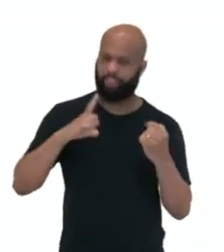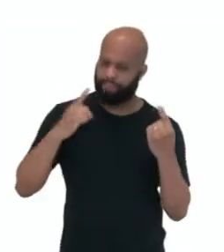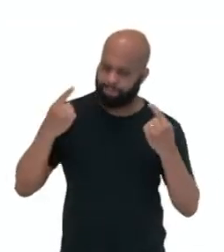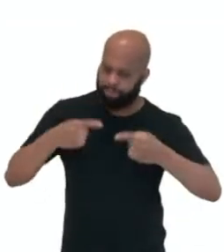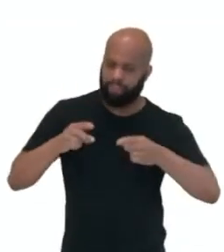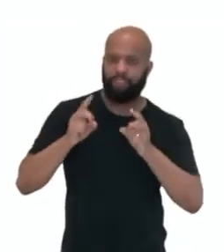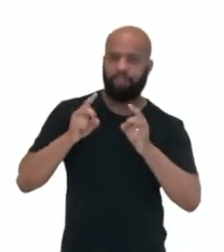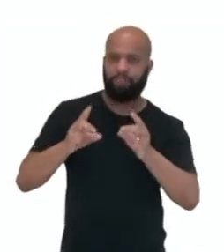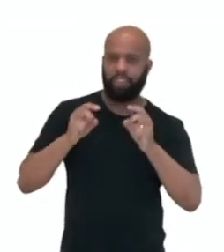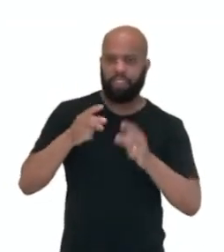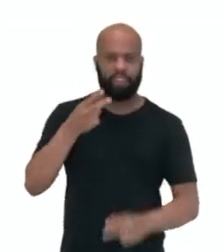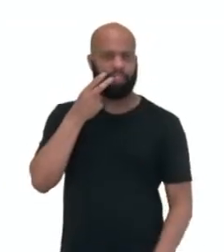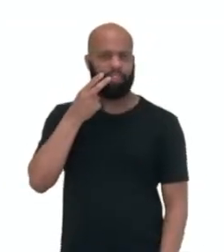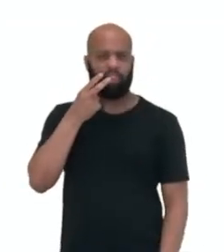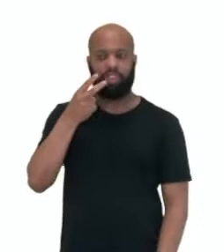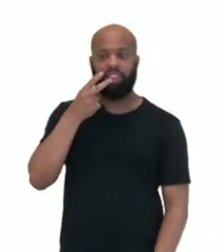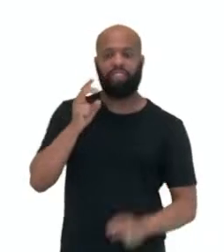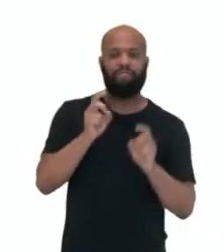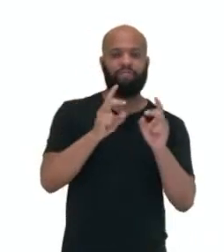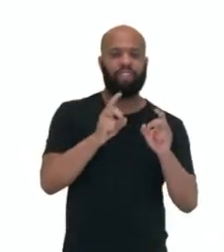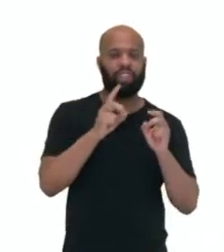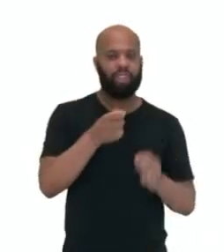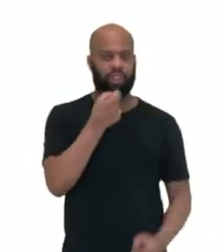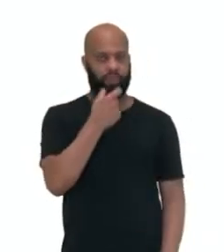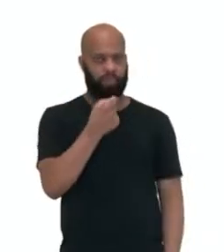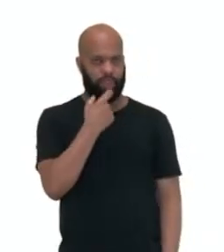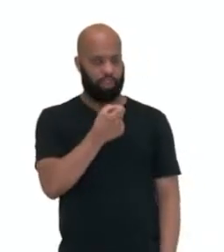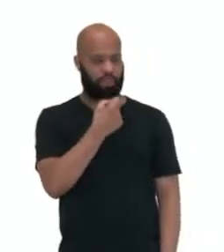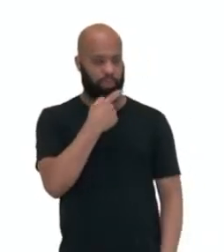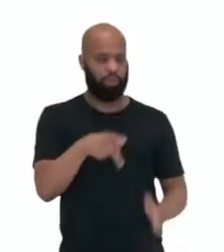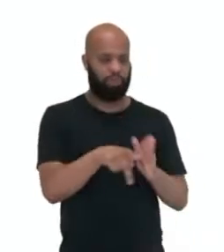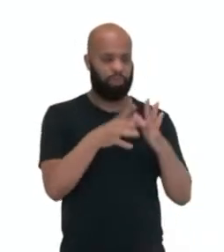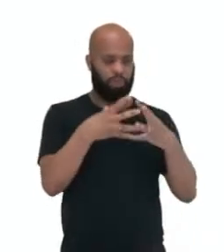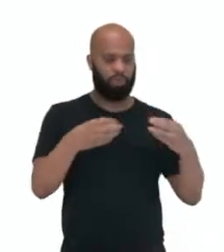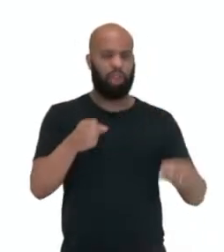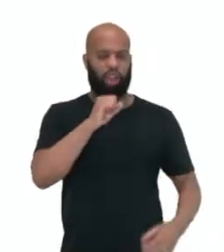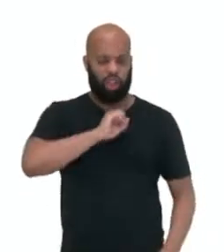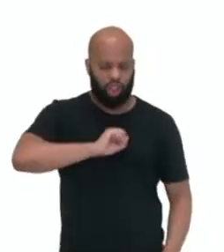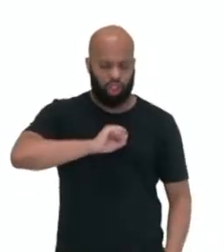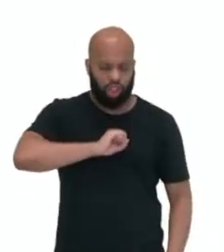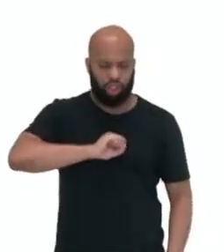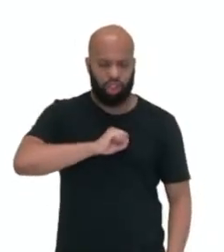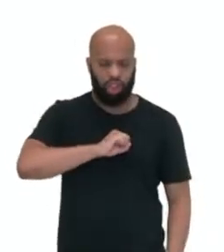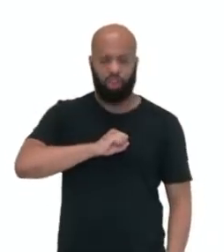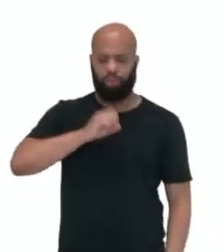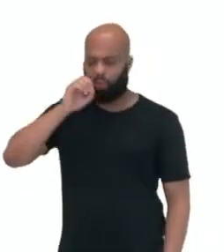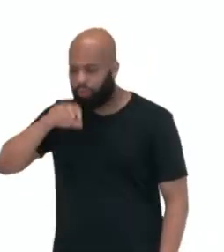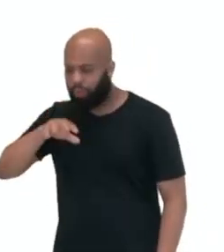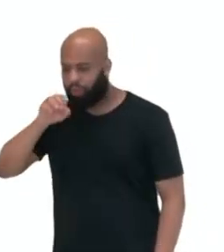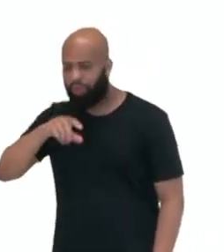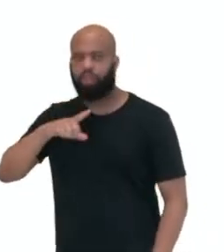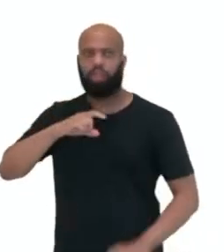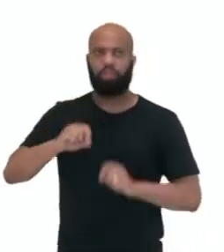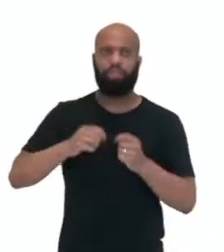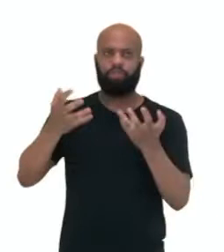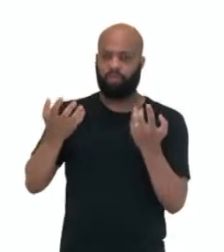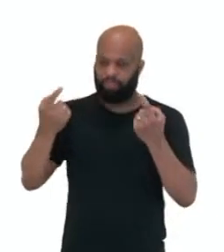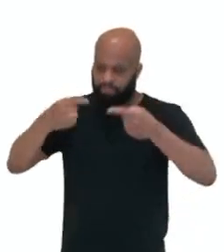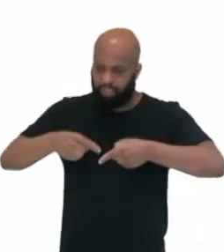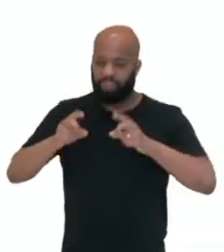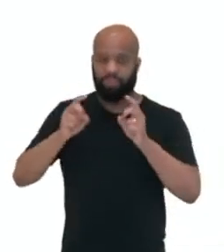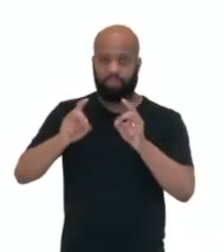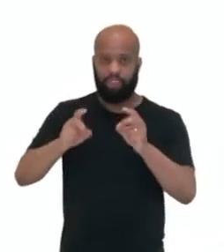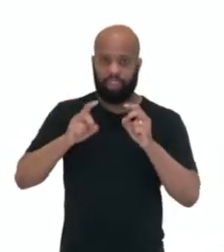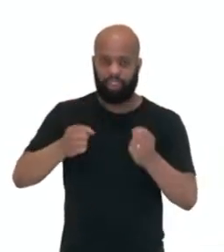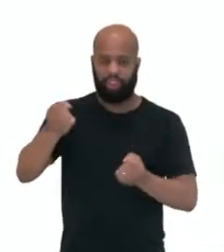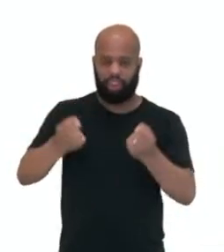cigarro para vender remédio, remédio para curar a tosse, tossir, cuspir, jogar para fora. Corrida para vender os carros, pneus,